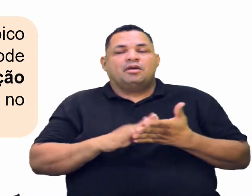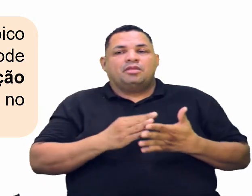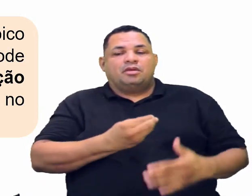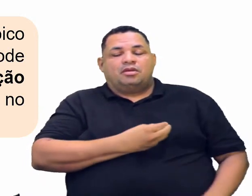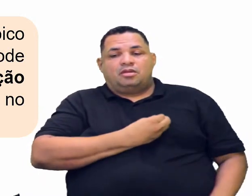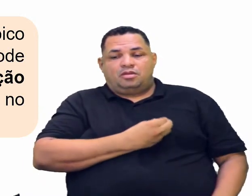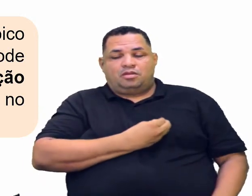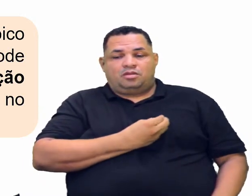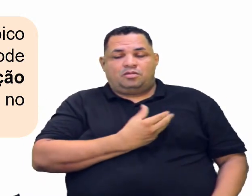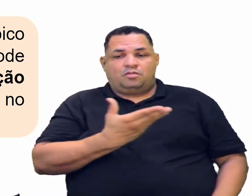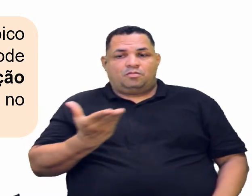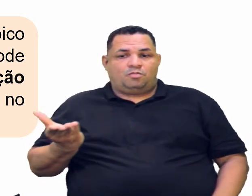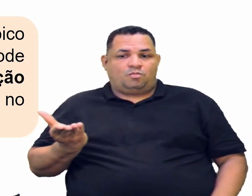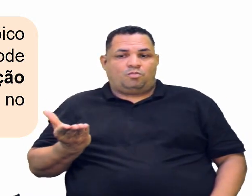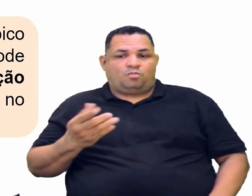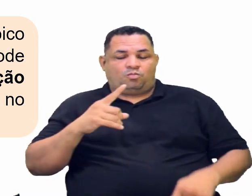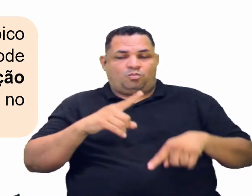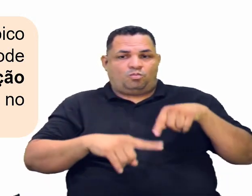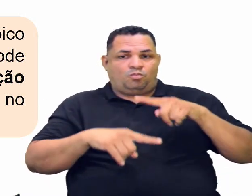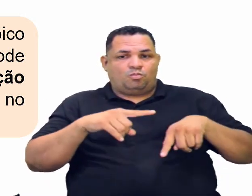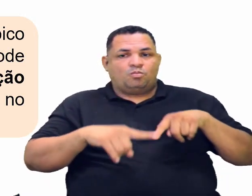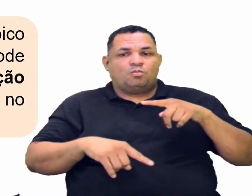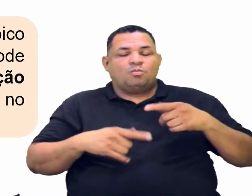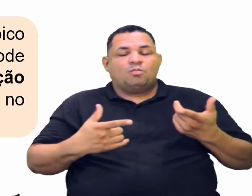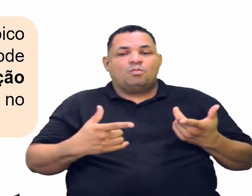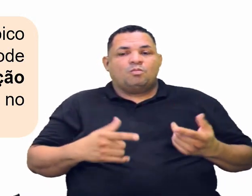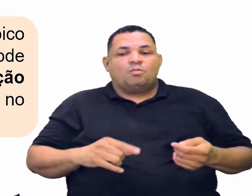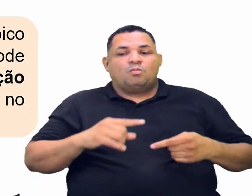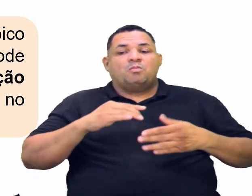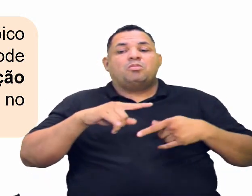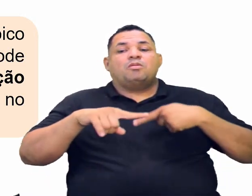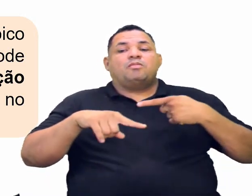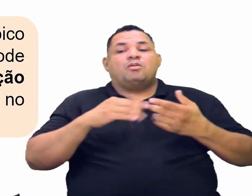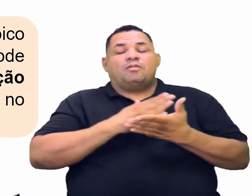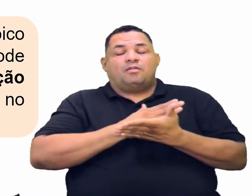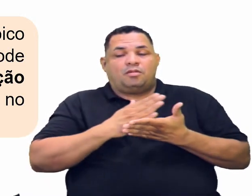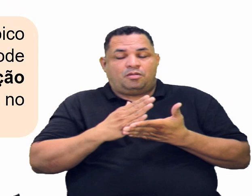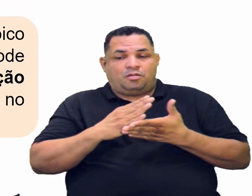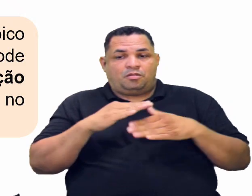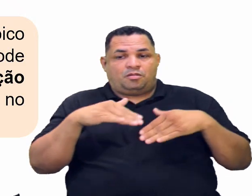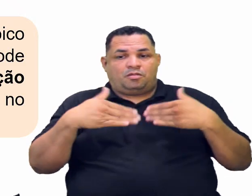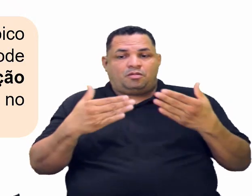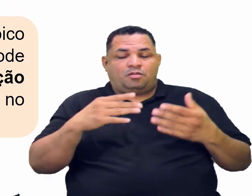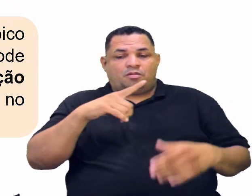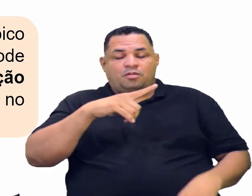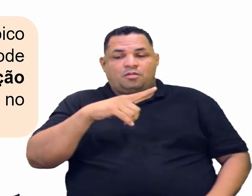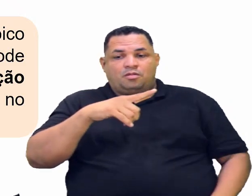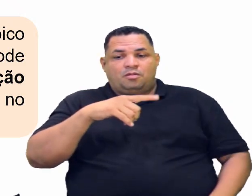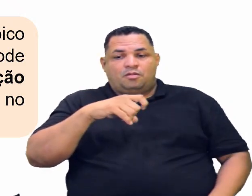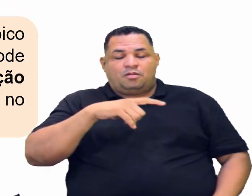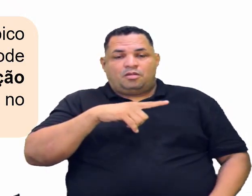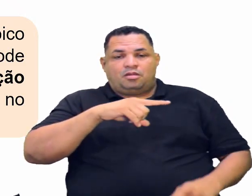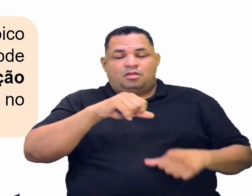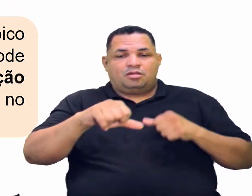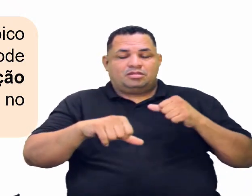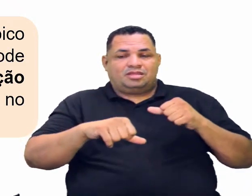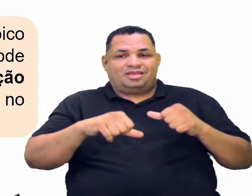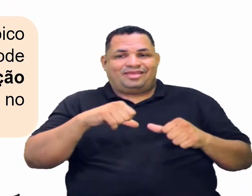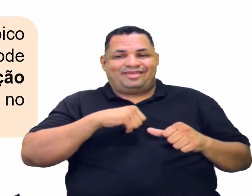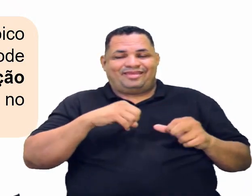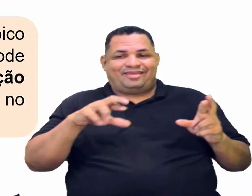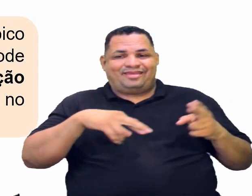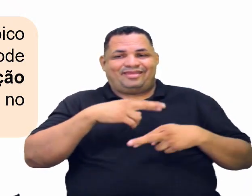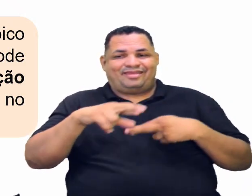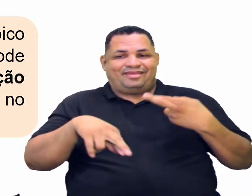presente momento, ele é produto. A partir desse momento aqui, ele vai ser reagente.